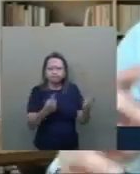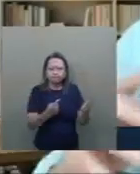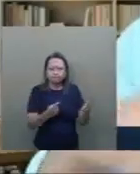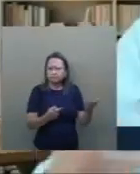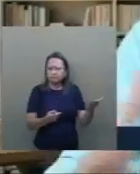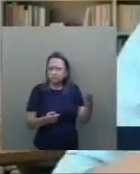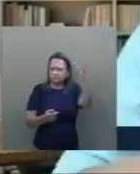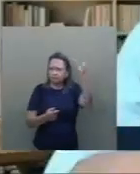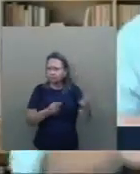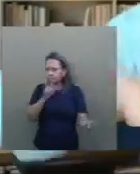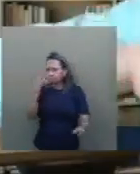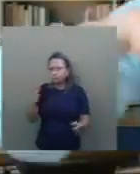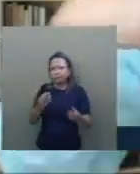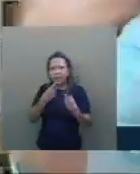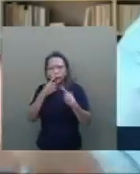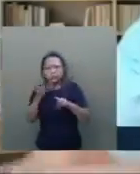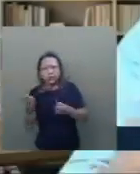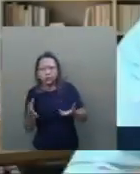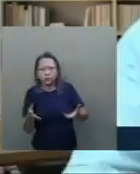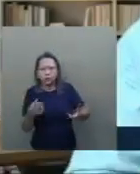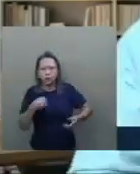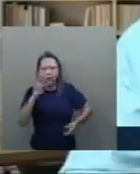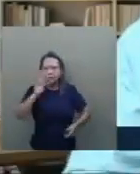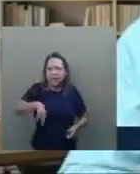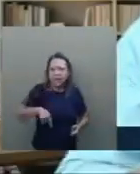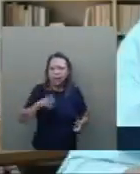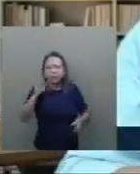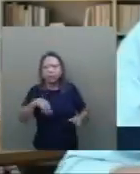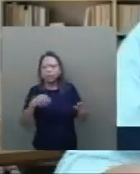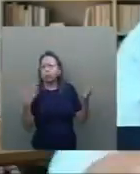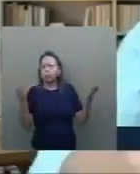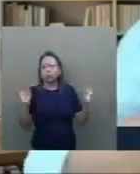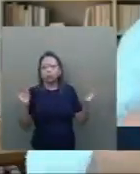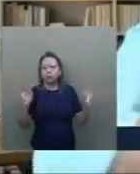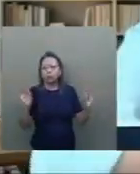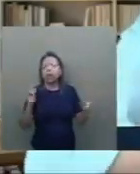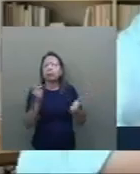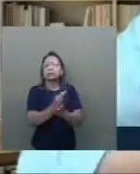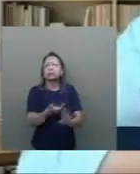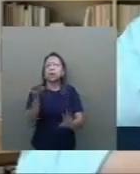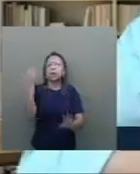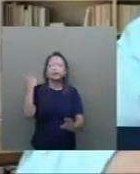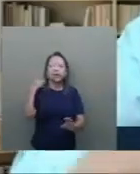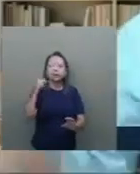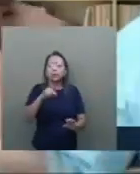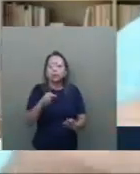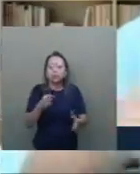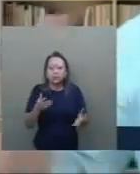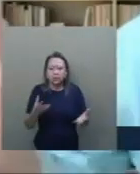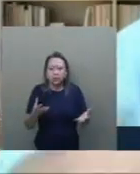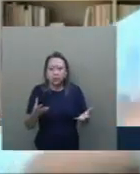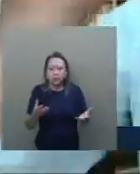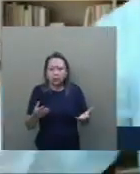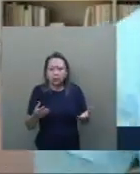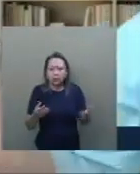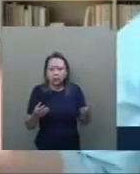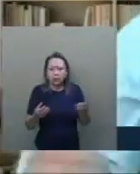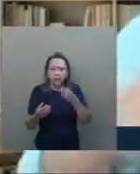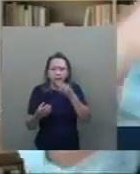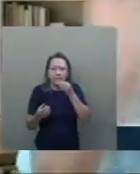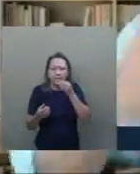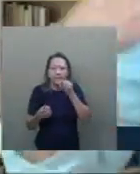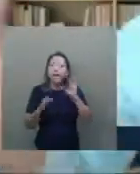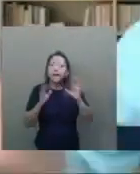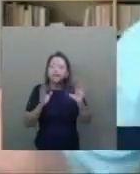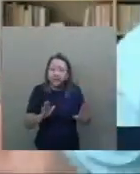dizer que eu prendo e arrebento e eu tenho razão, não importa se foi 100 anos atrás, e fica jogando números e dados ao vento, mas é